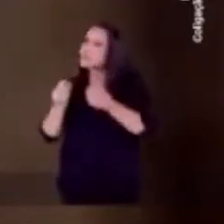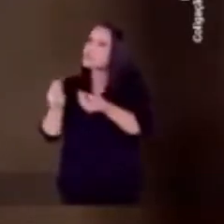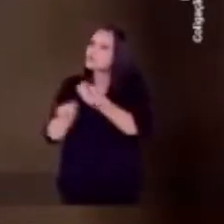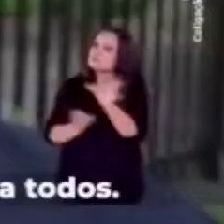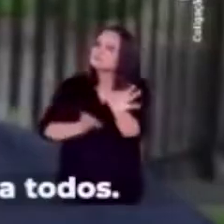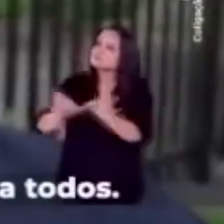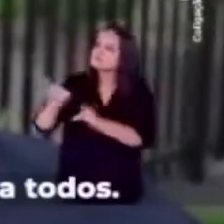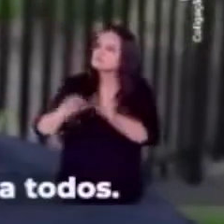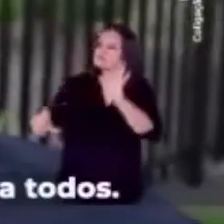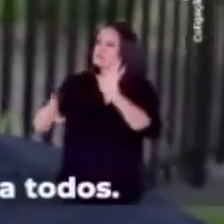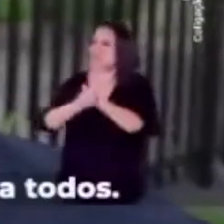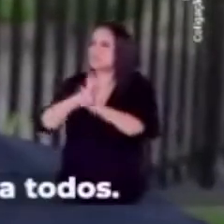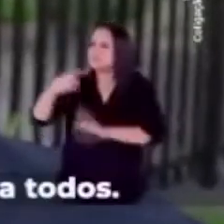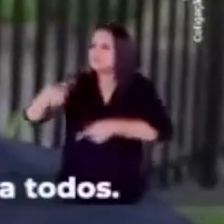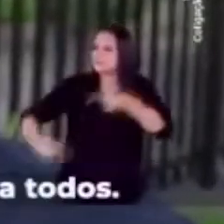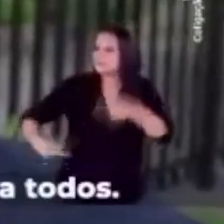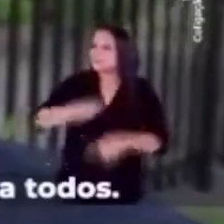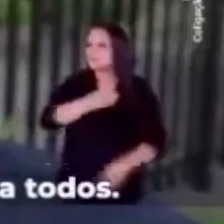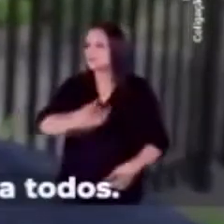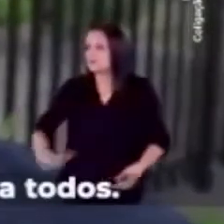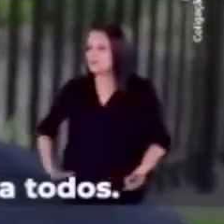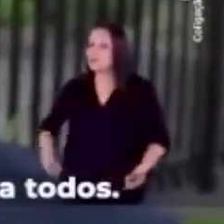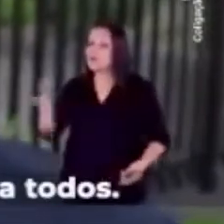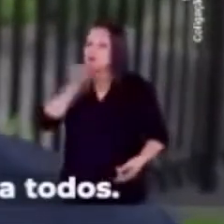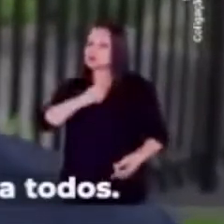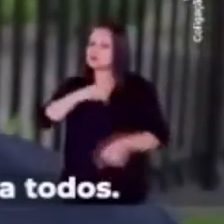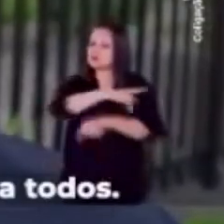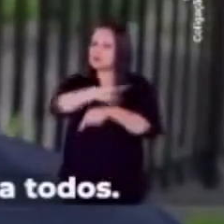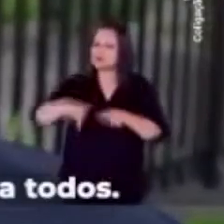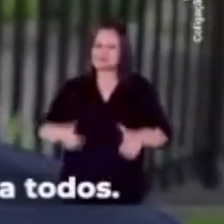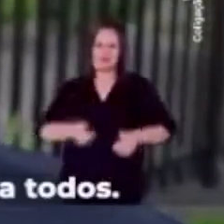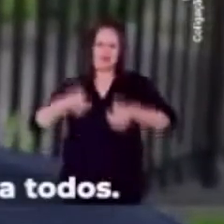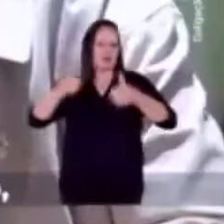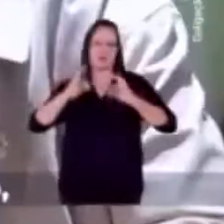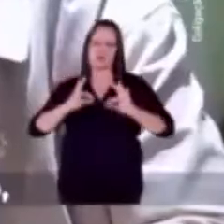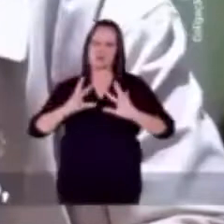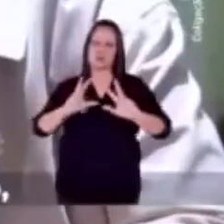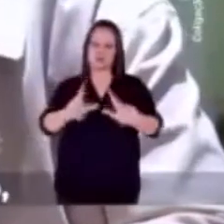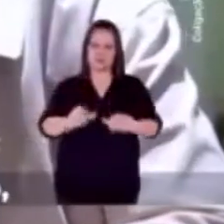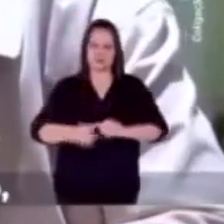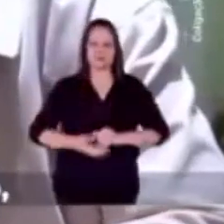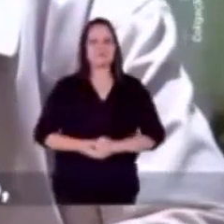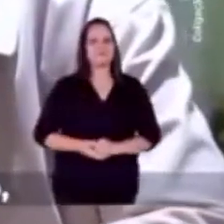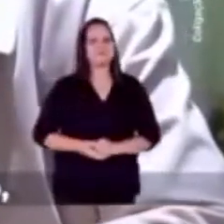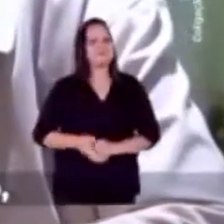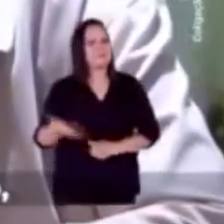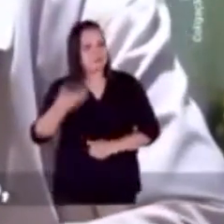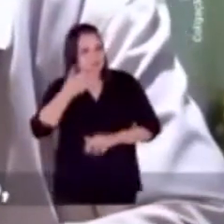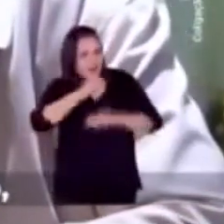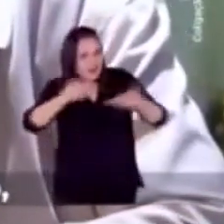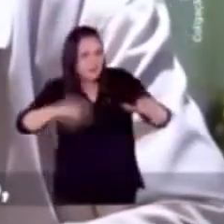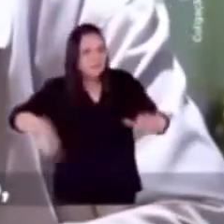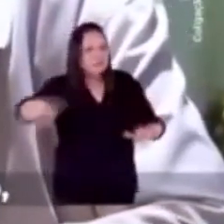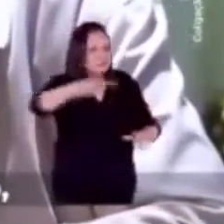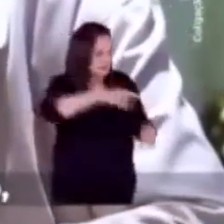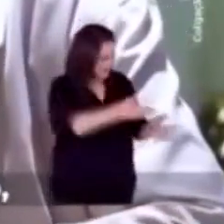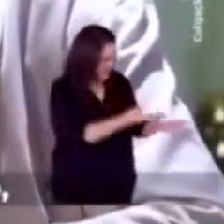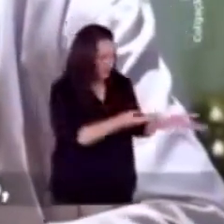políticas públicas e para que a gente possa ter um país mais justo para todos. Eu posso dizer aos senhores que, do